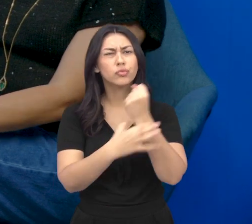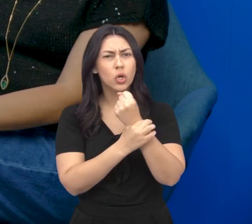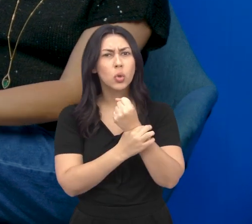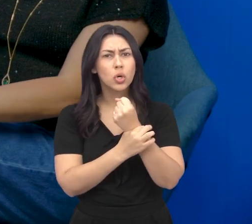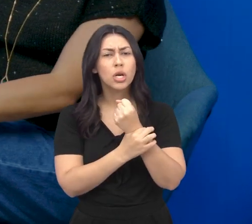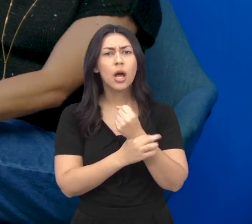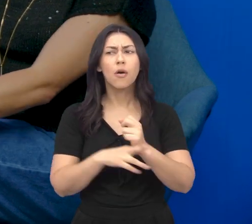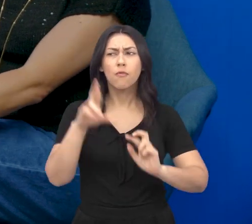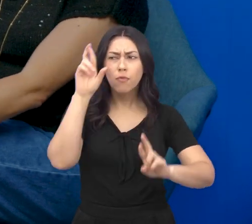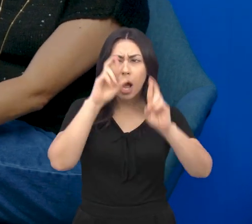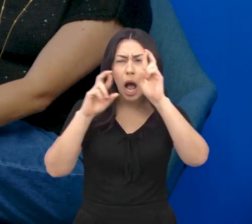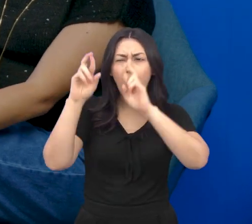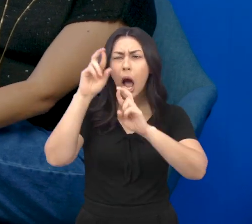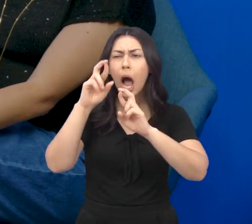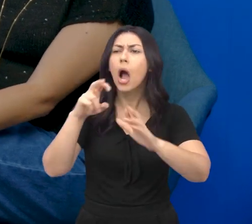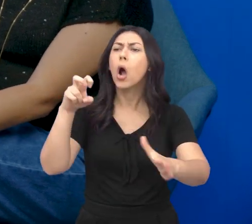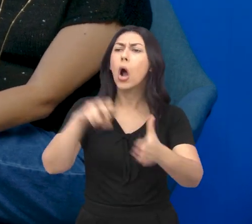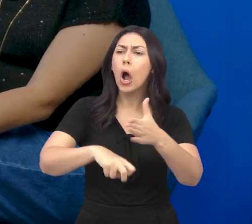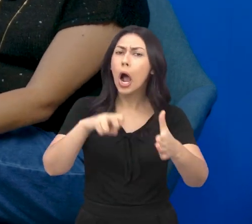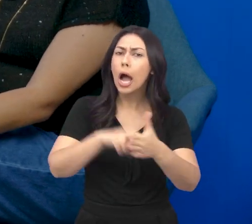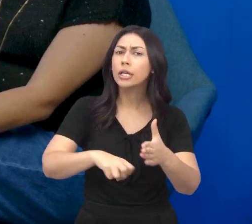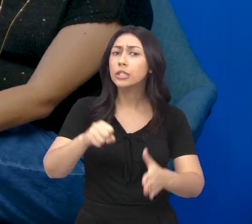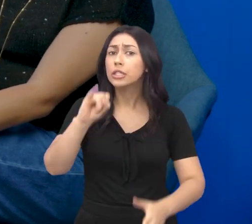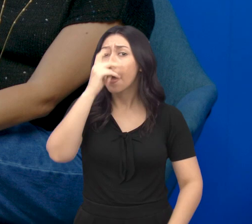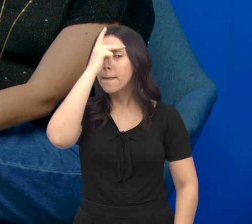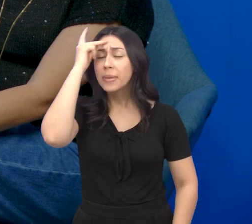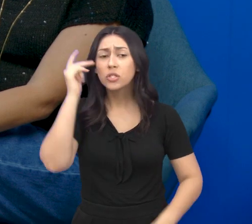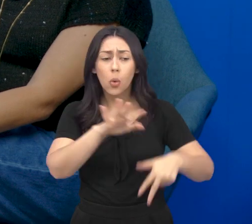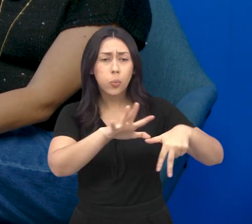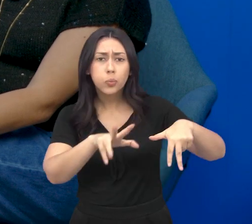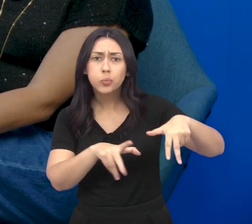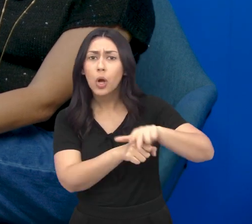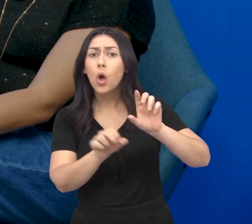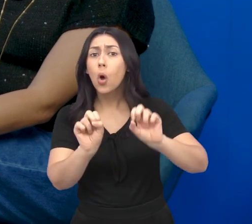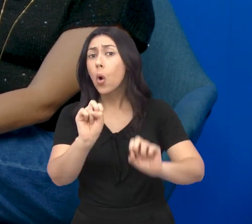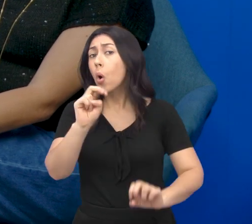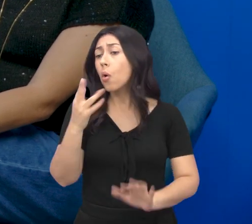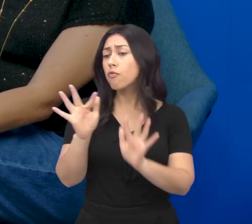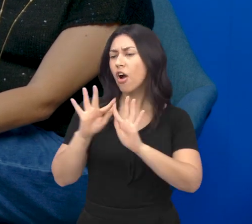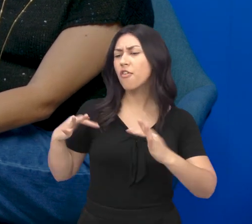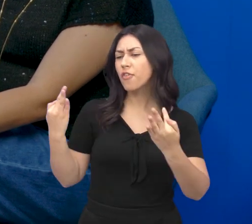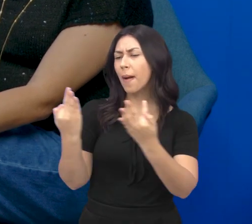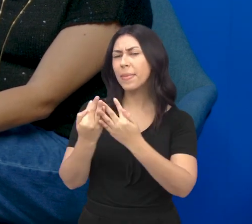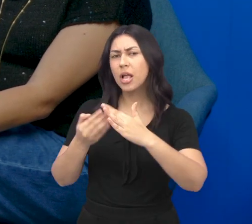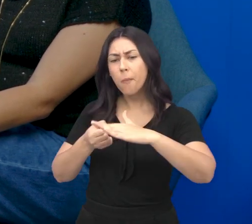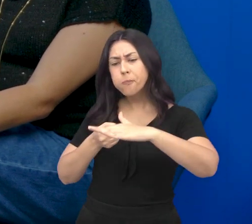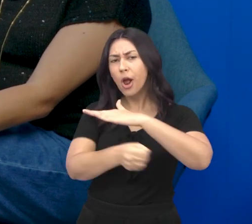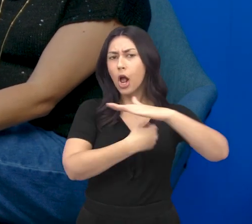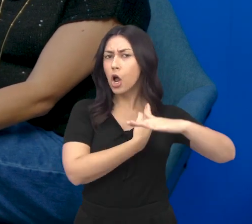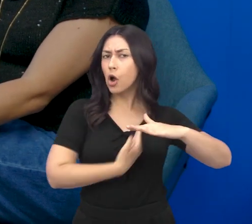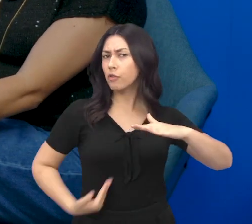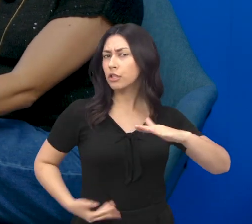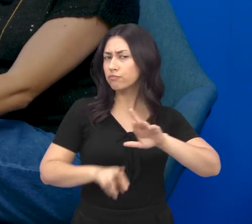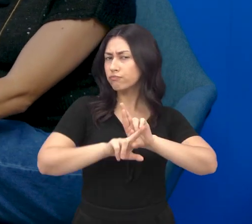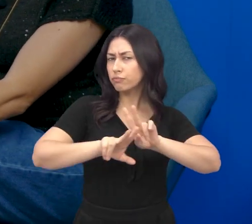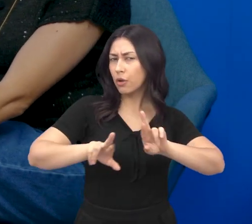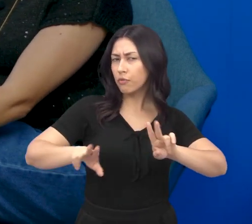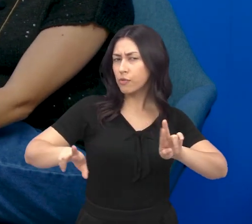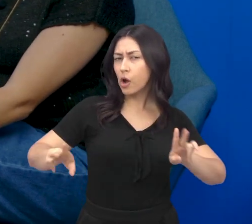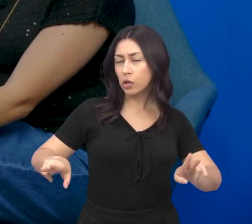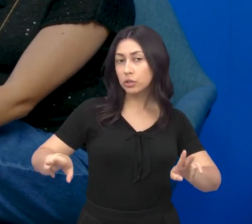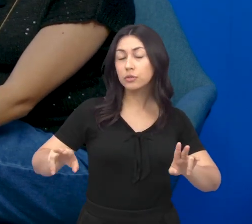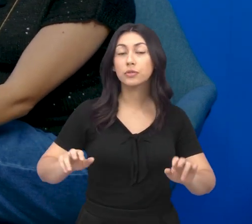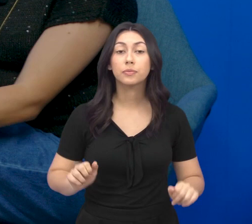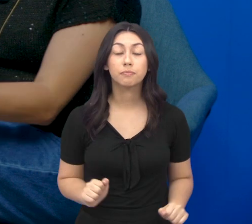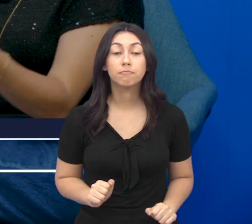dos responsáveis por desvios de recursos, nepotismo, fraudes em licitação, entre outras irregularidades na